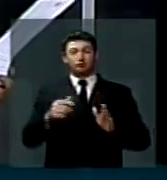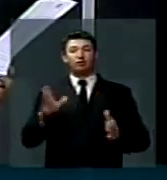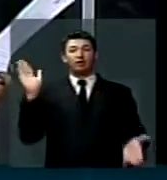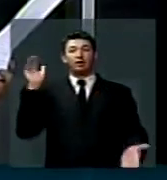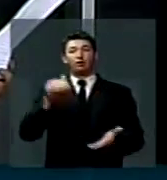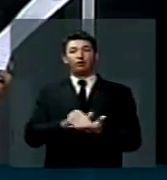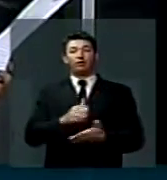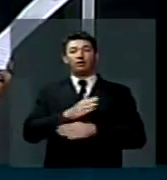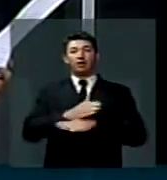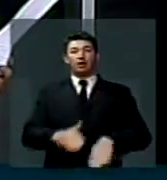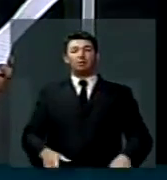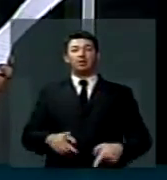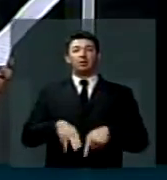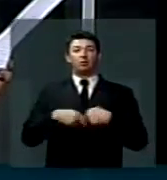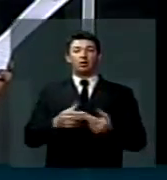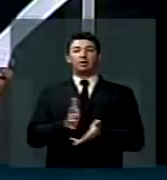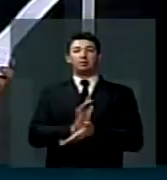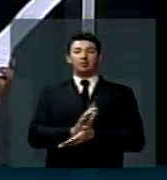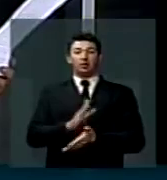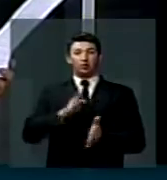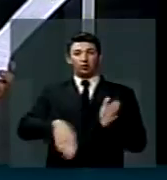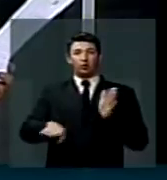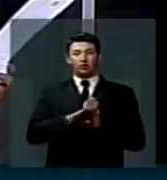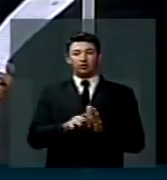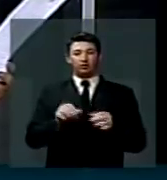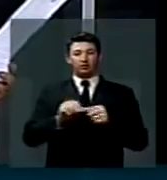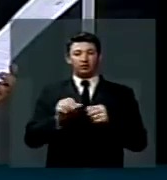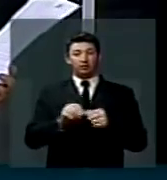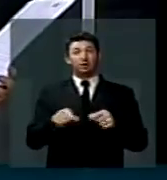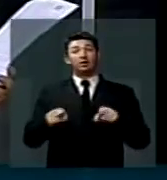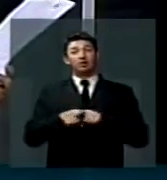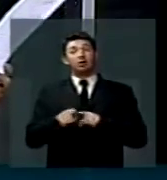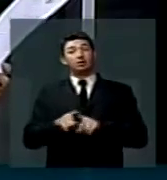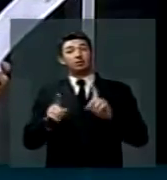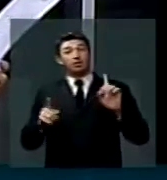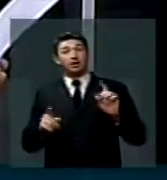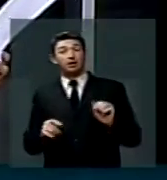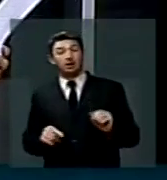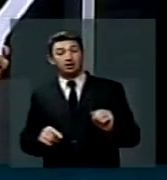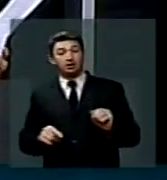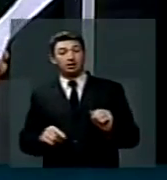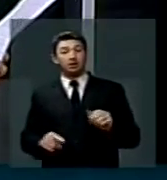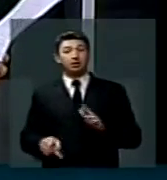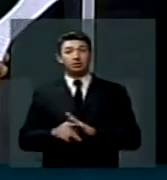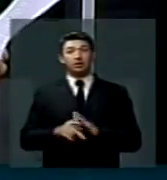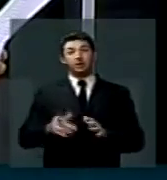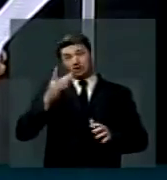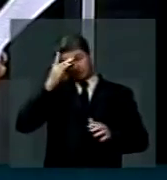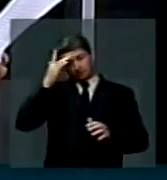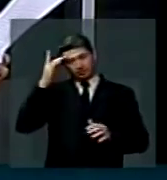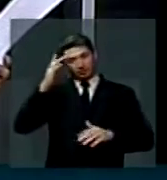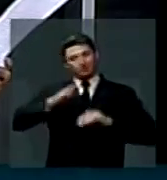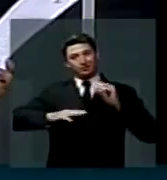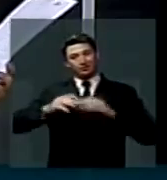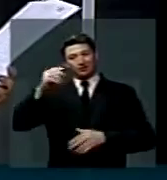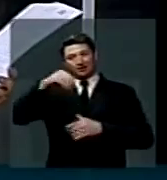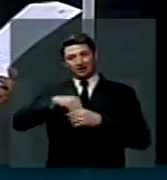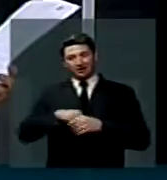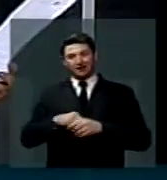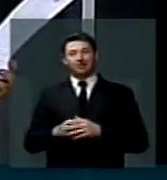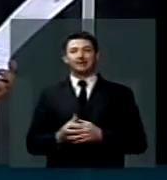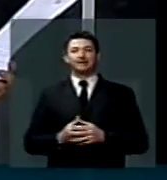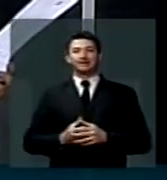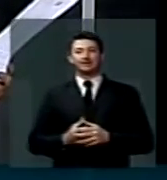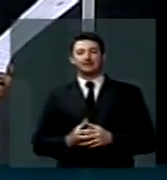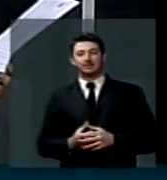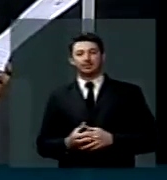fim por causa da discriminação extrema praticada até, e por que não dizer, pelos seus próprios profissionais e